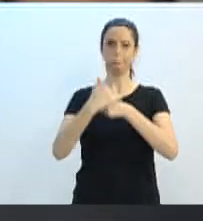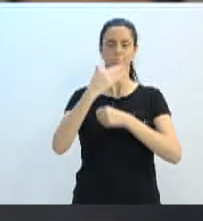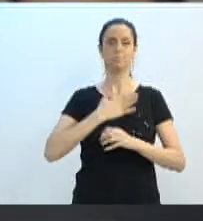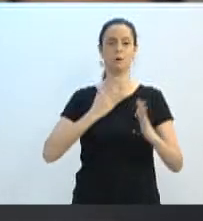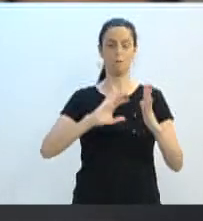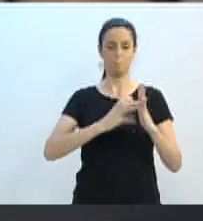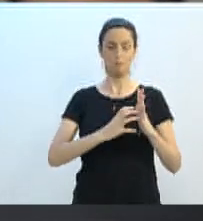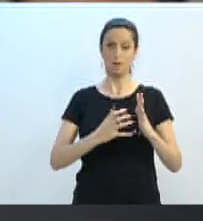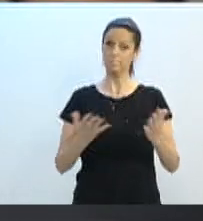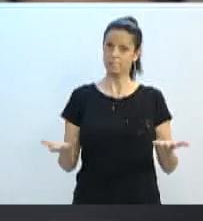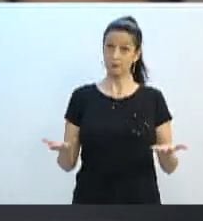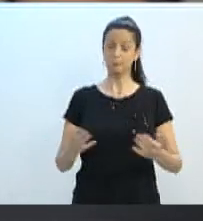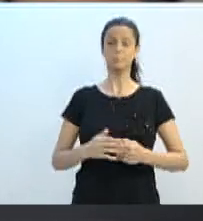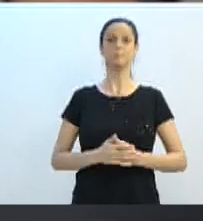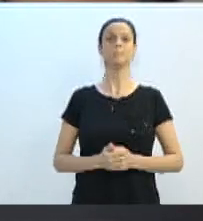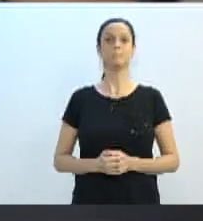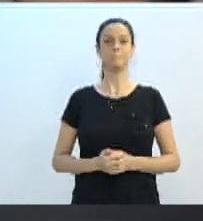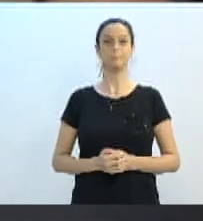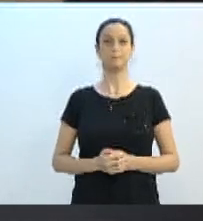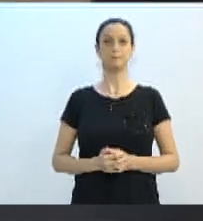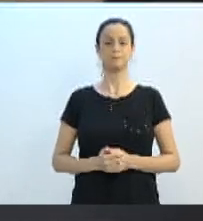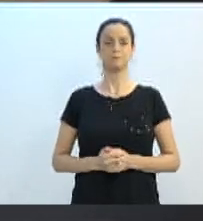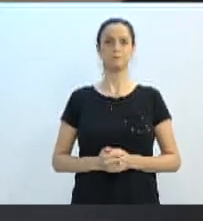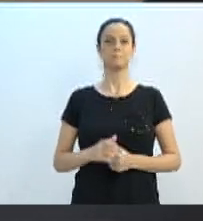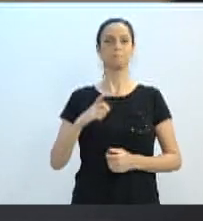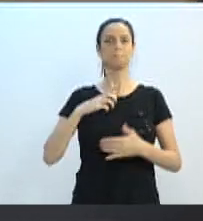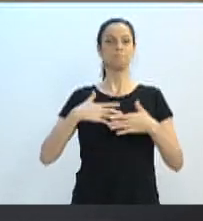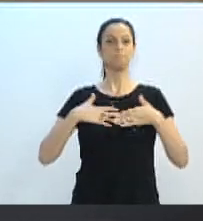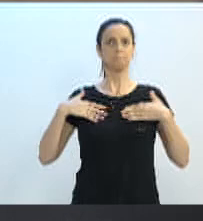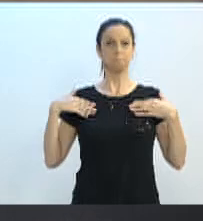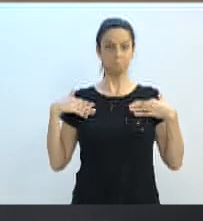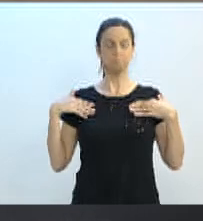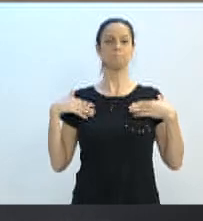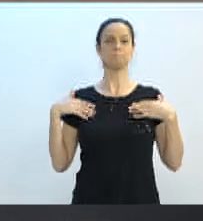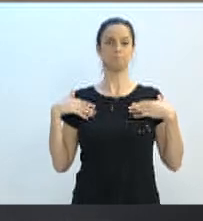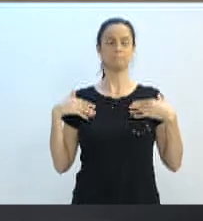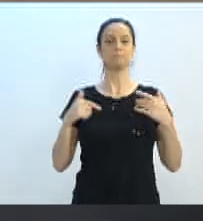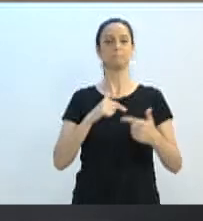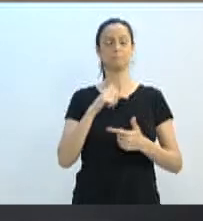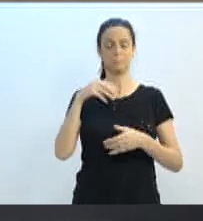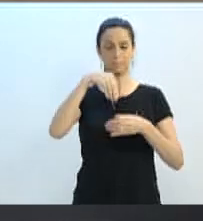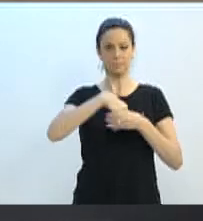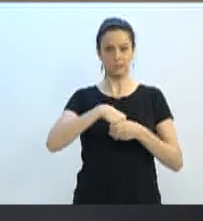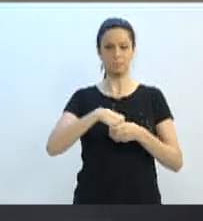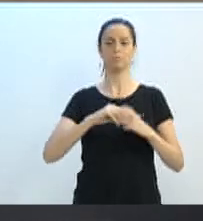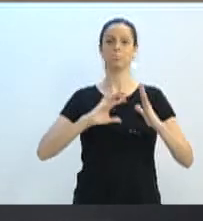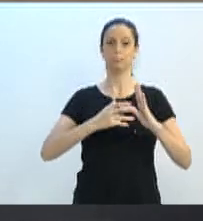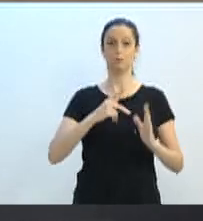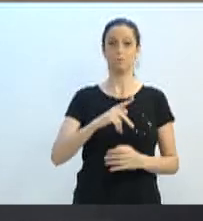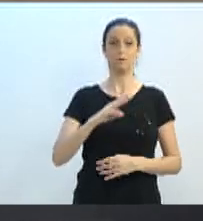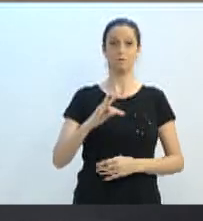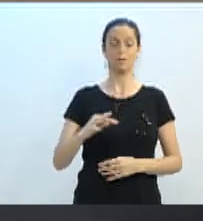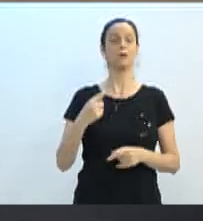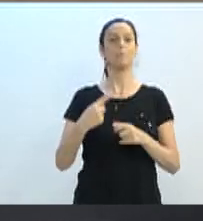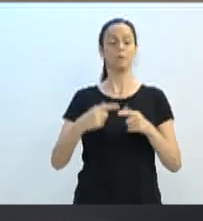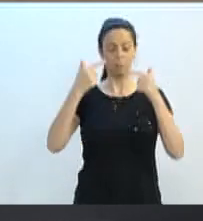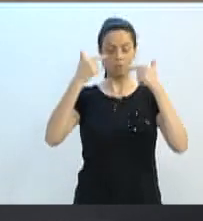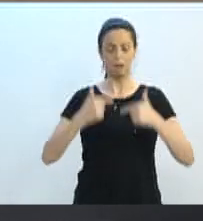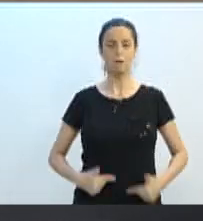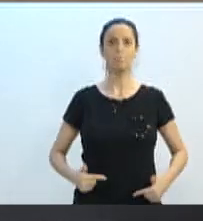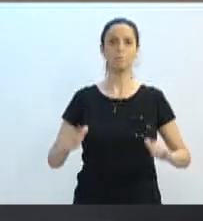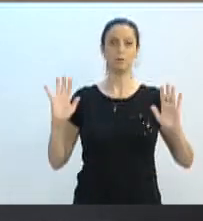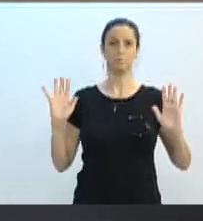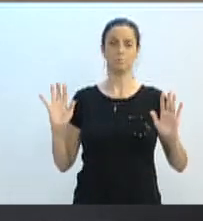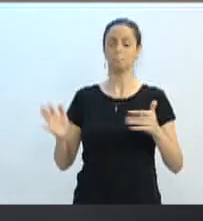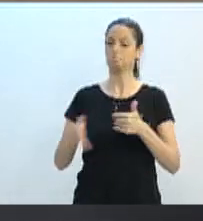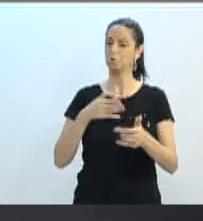enfim, né, do qual tenho orgulho de fazer parte, porque sou um vereador ficha limpa. Em qualquer partido que estivesse, não seria diferente. Vossa